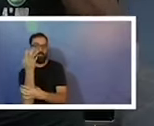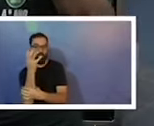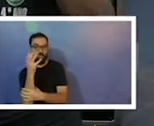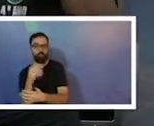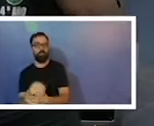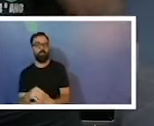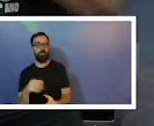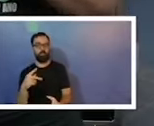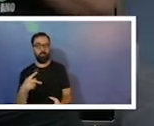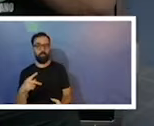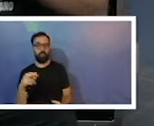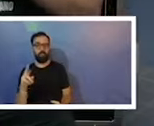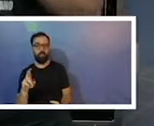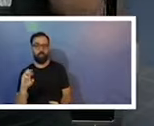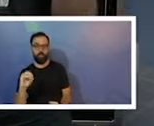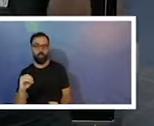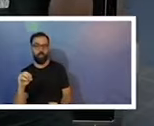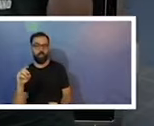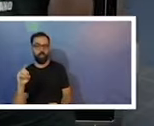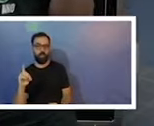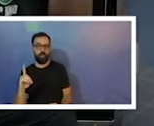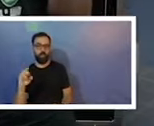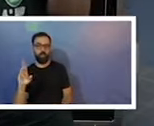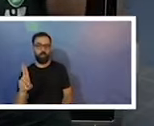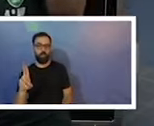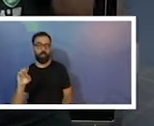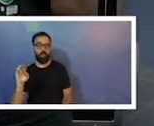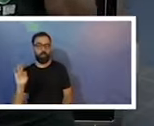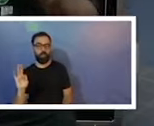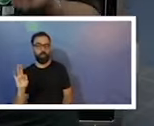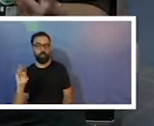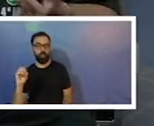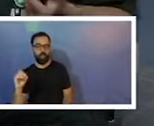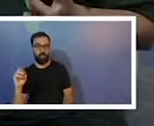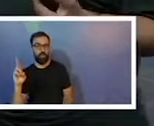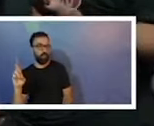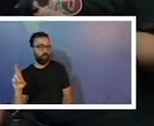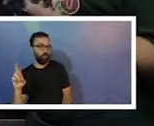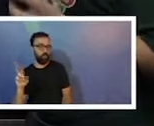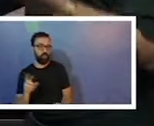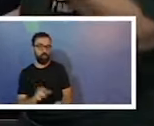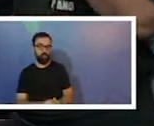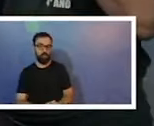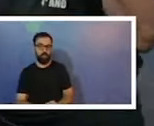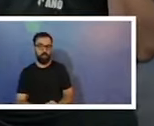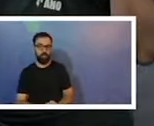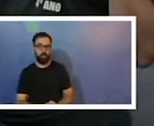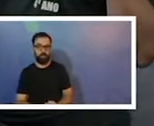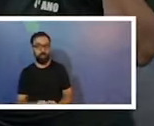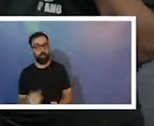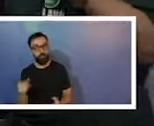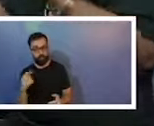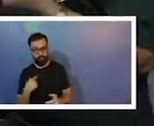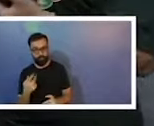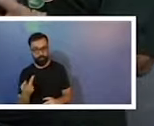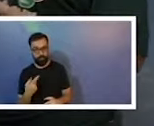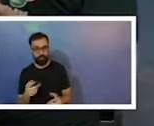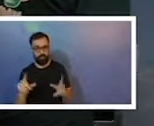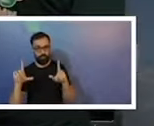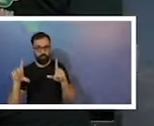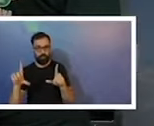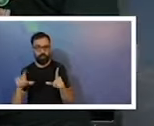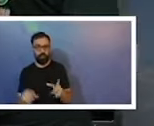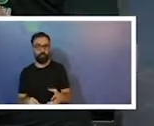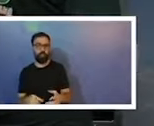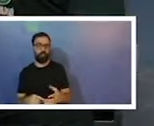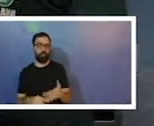o produtor, aquele que não depende de mais nenhum para produzir o alimento. Na nossa imagem, nós temos